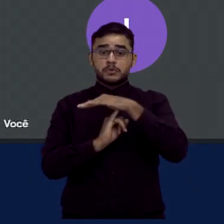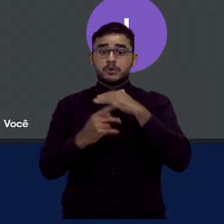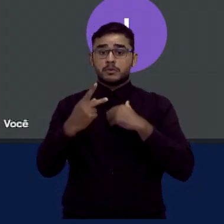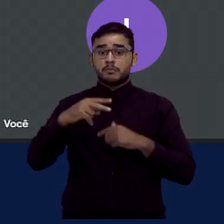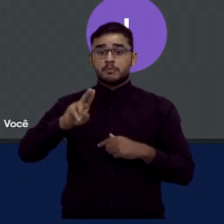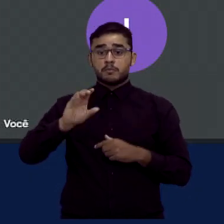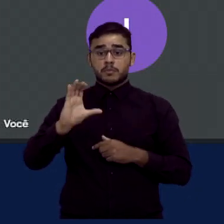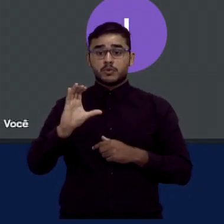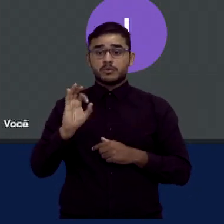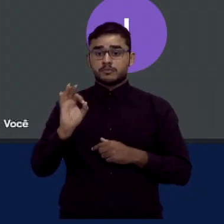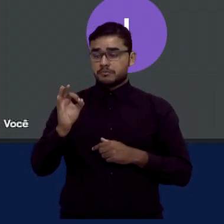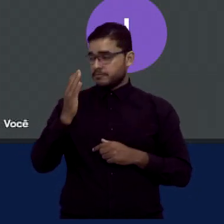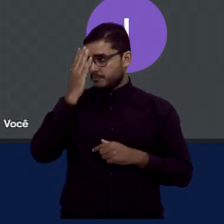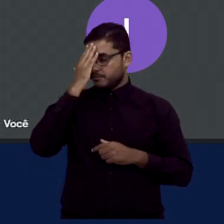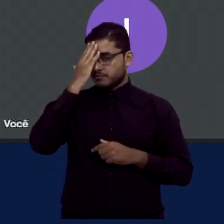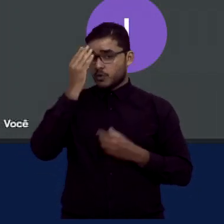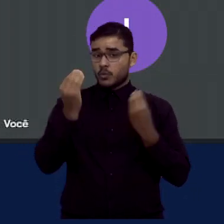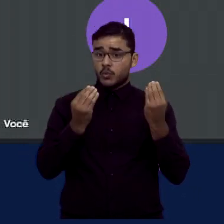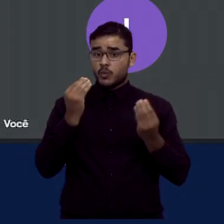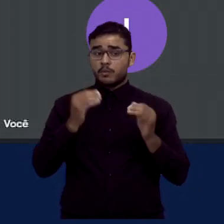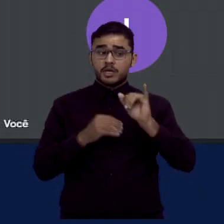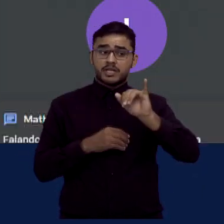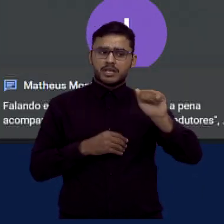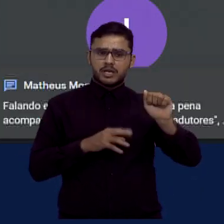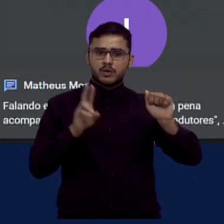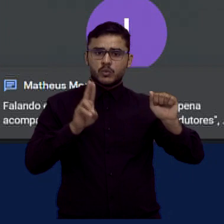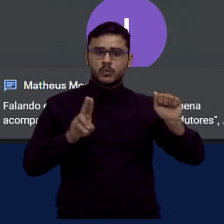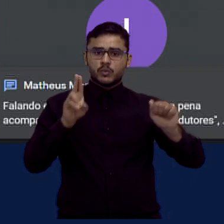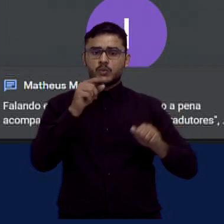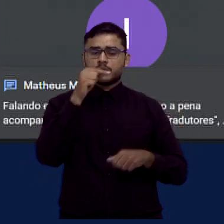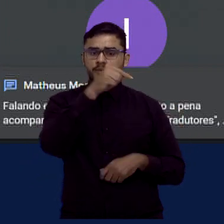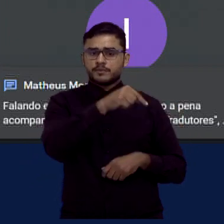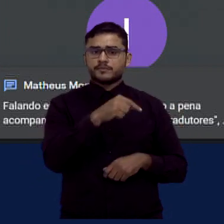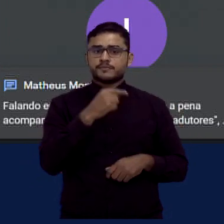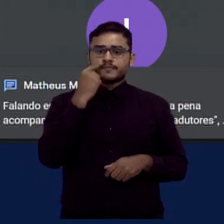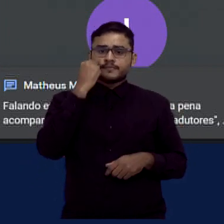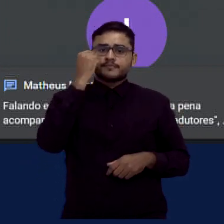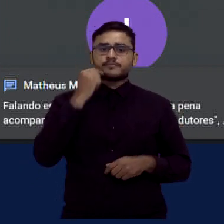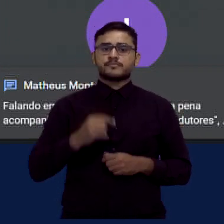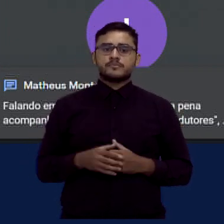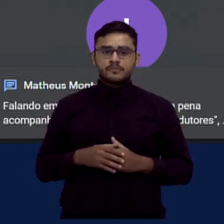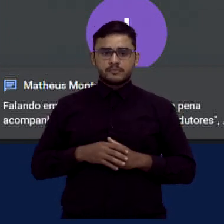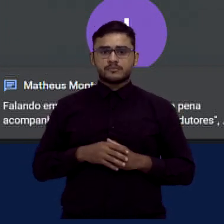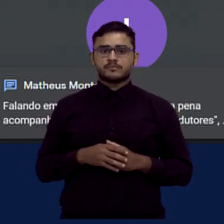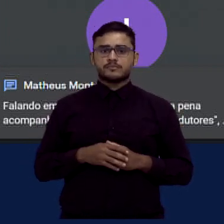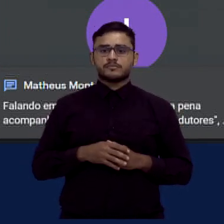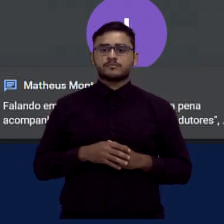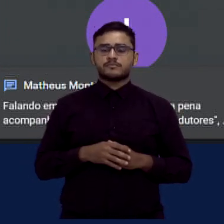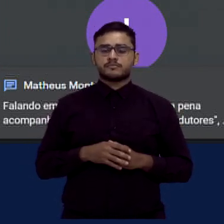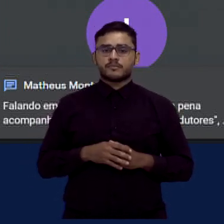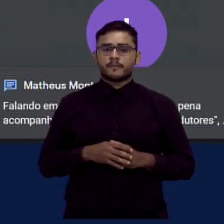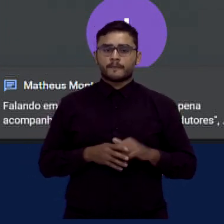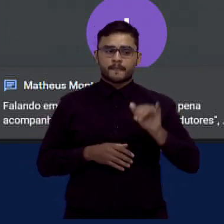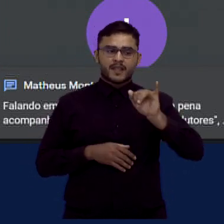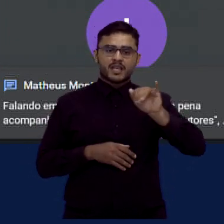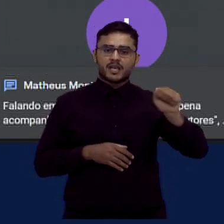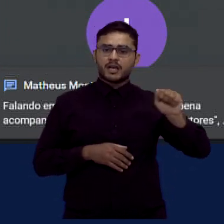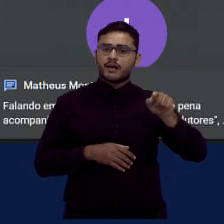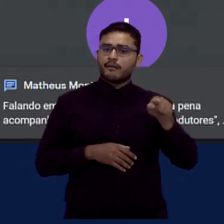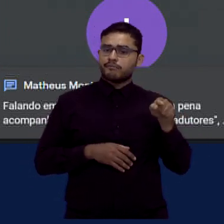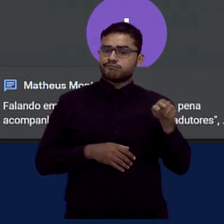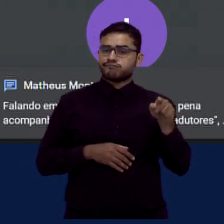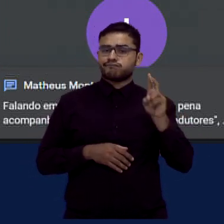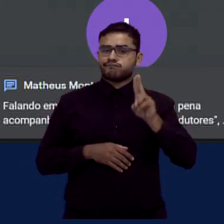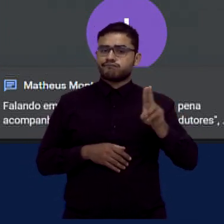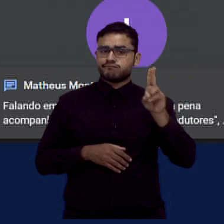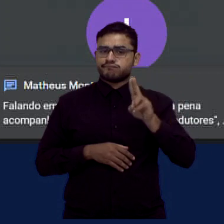interessante. Mas a gente comenta isso e a IA deles é voltada para produção local, para produção